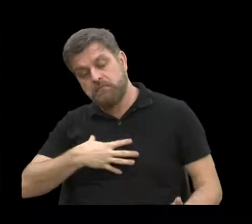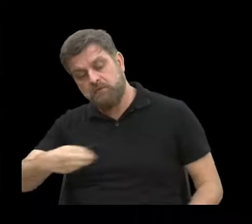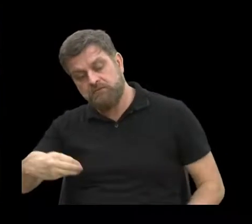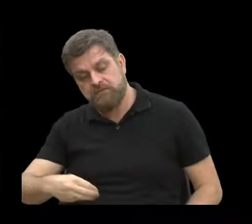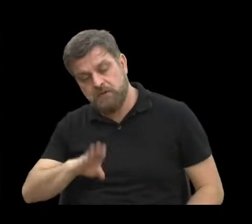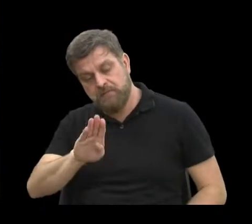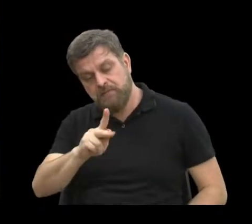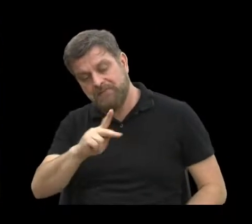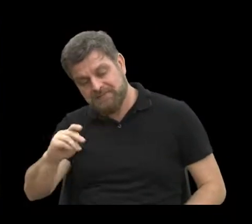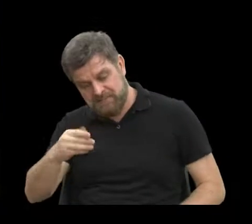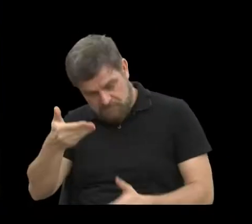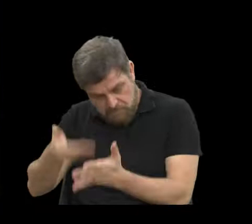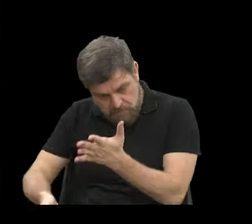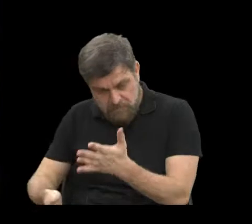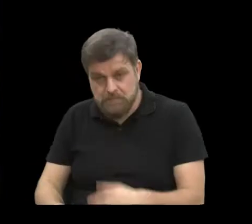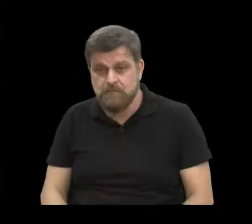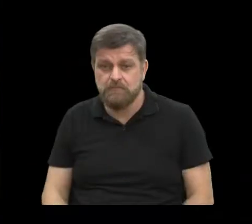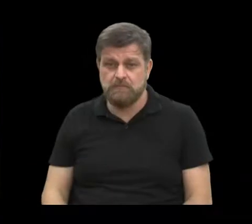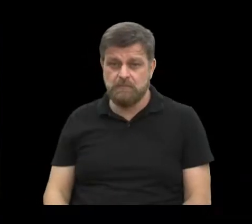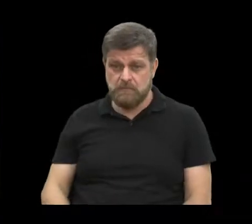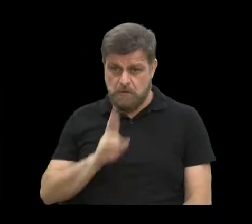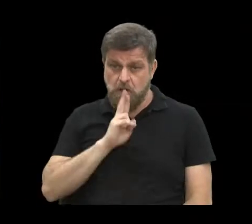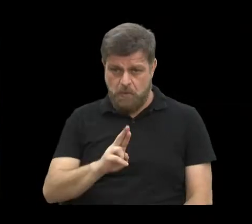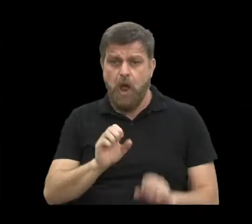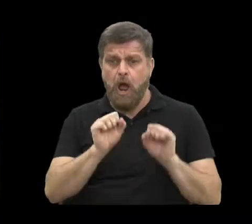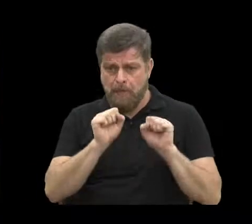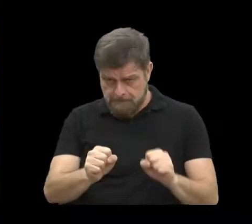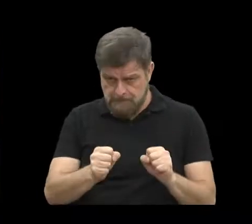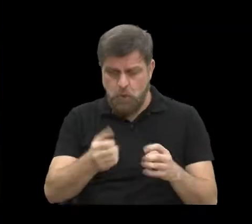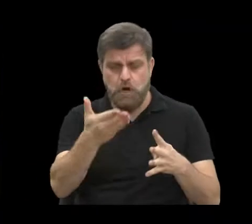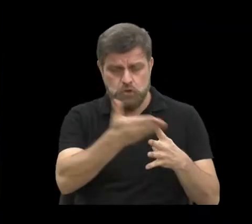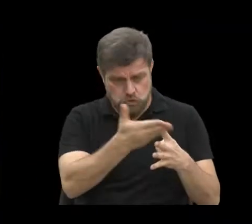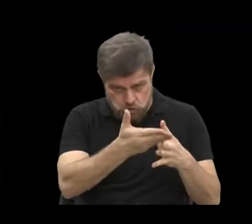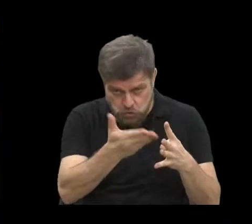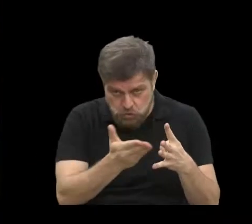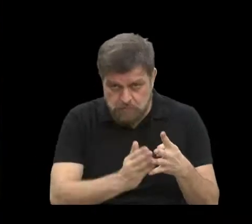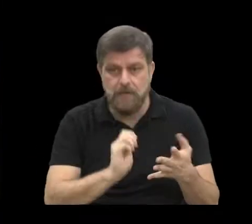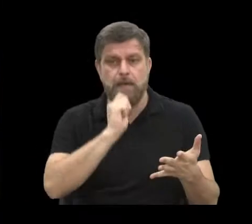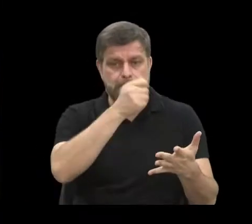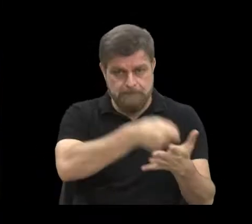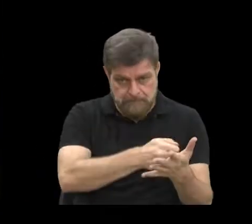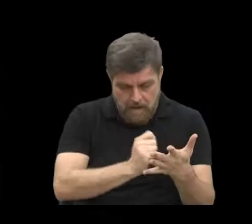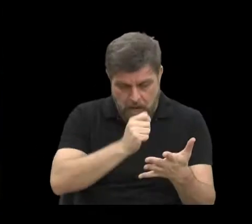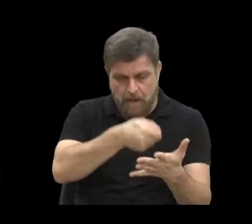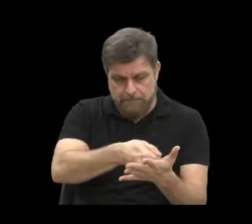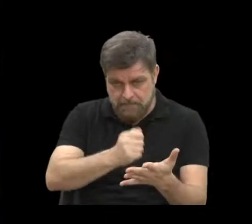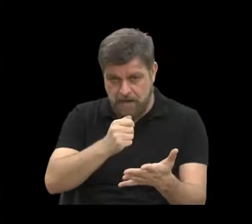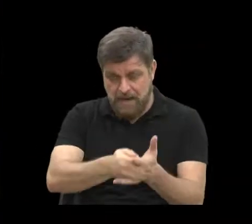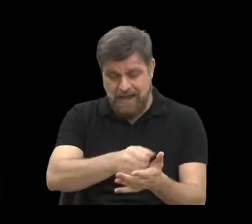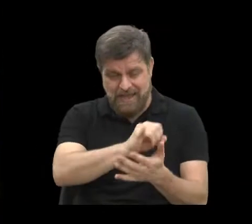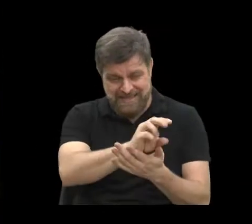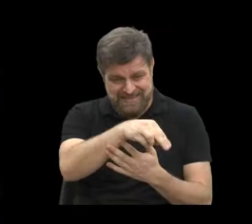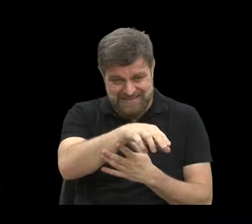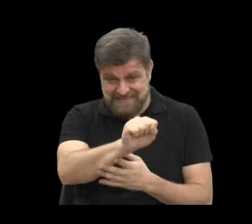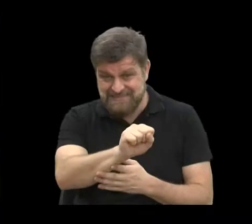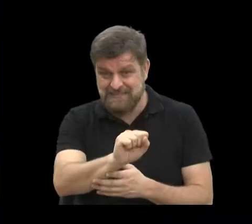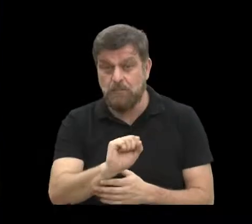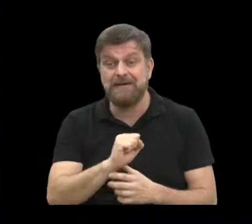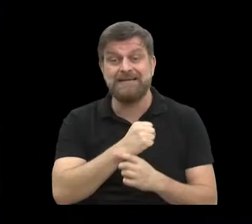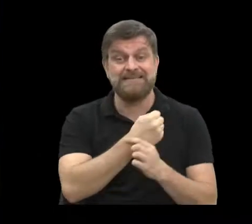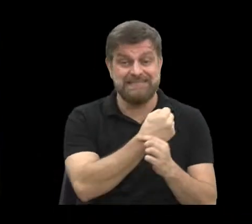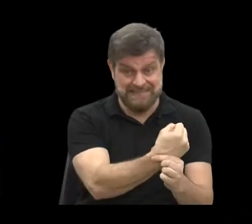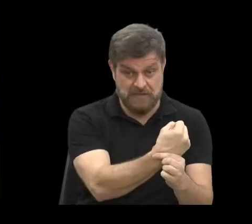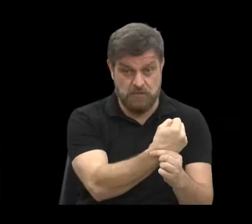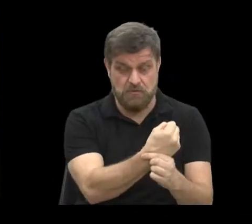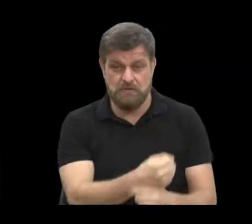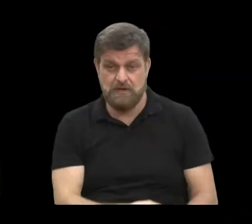do benefício? Pode, tá? Pode fazer a contribuição como segurado facultativo, que é